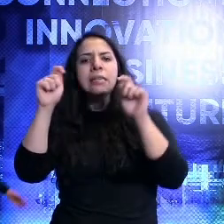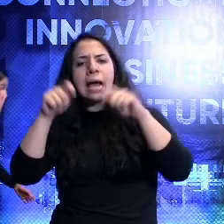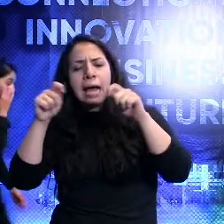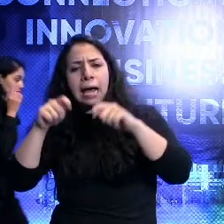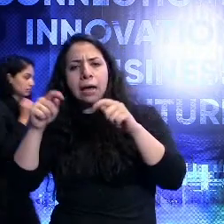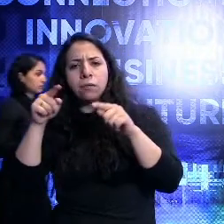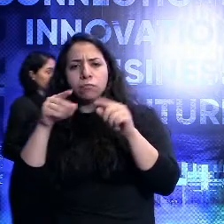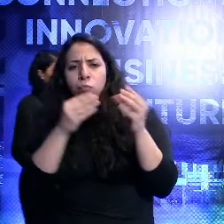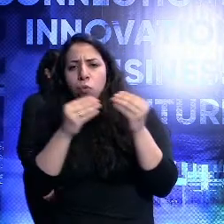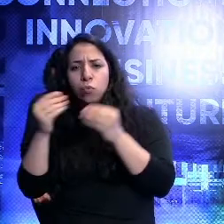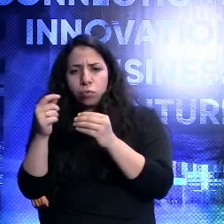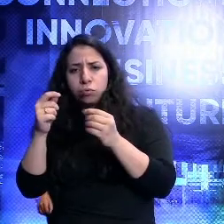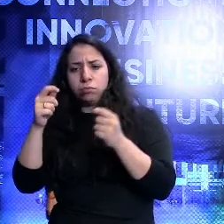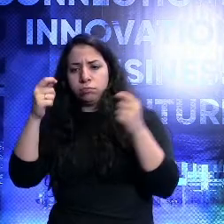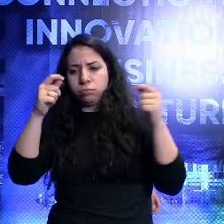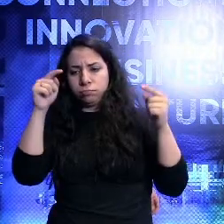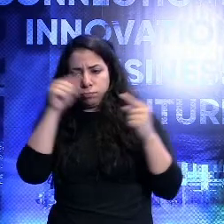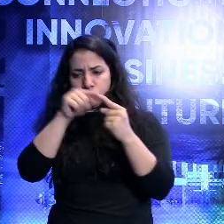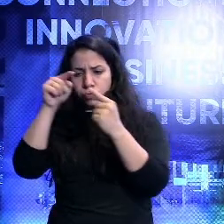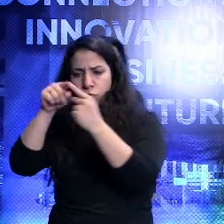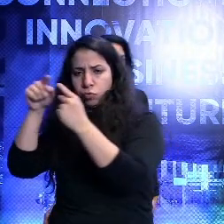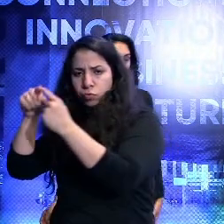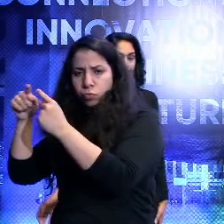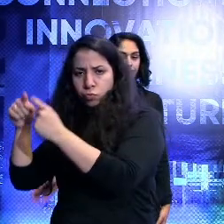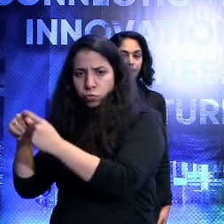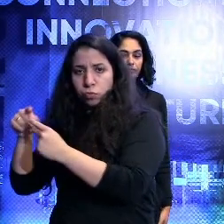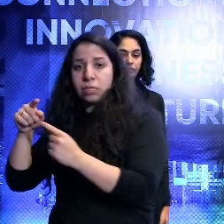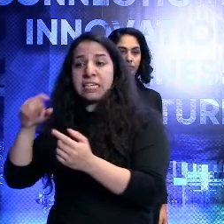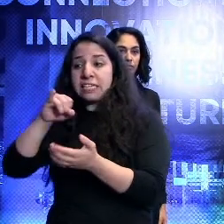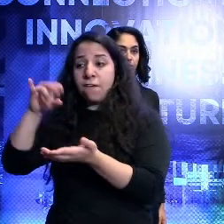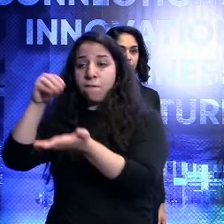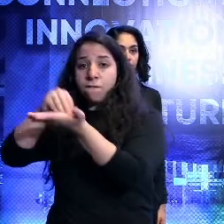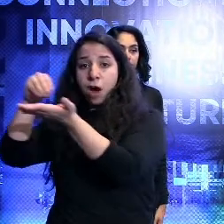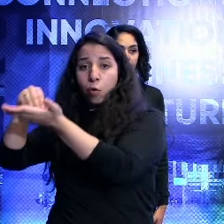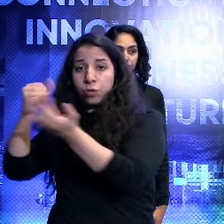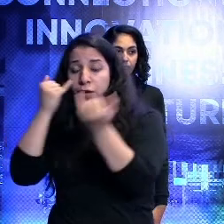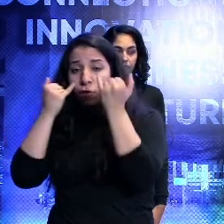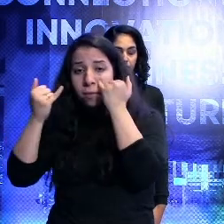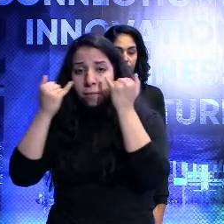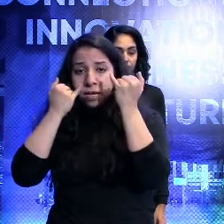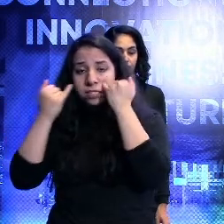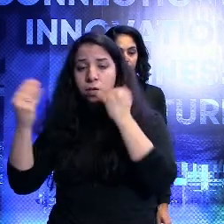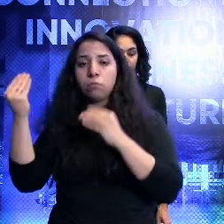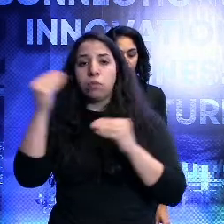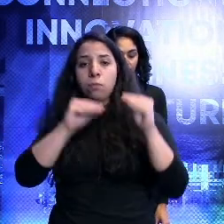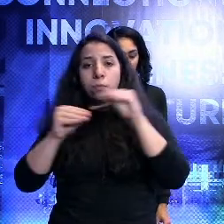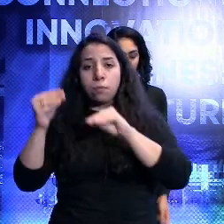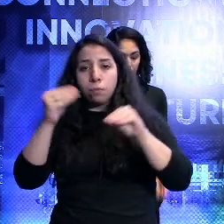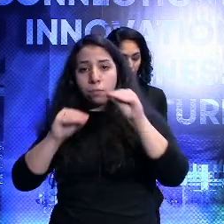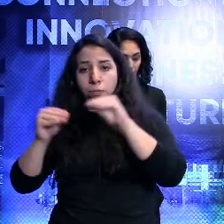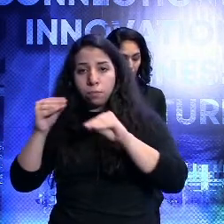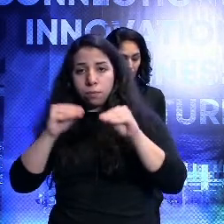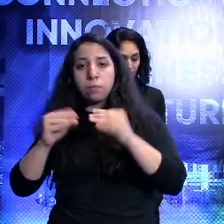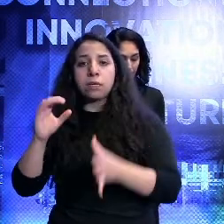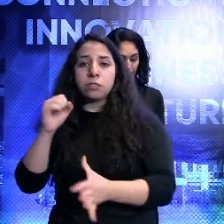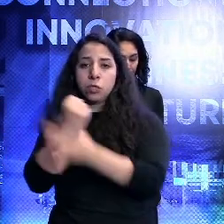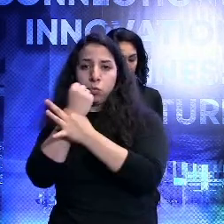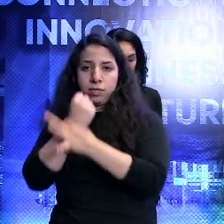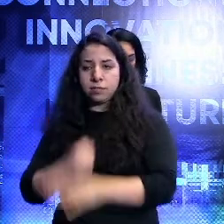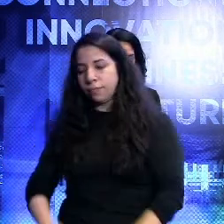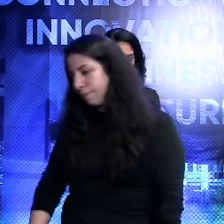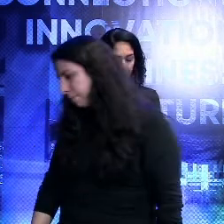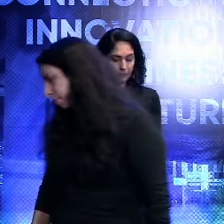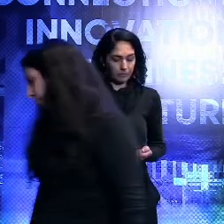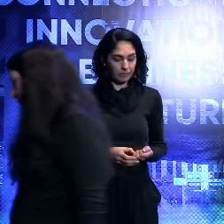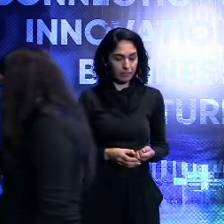decisões, inclusive aquelas de preencher os gaps de informação, com um pouco mais de segurança. Vamos dizer o